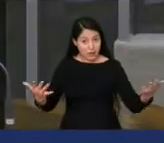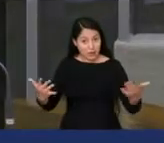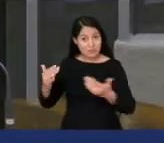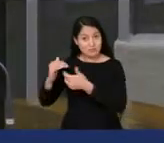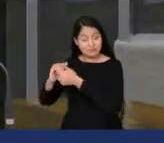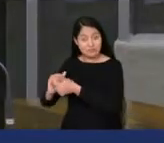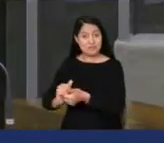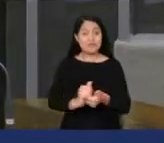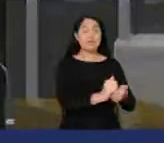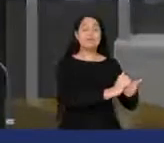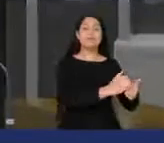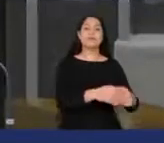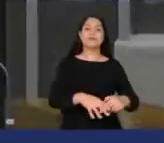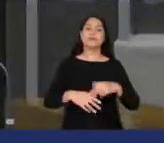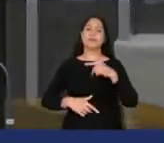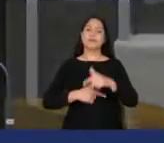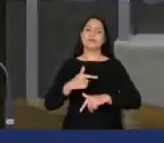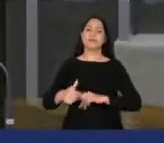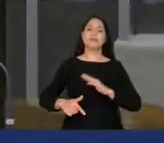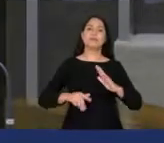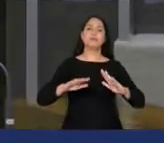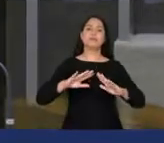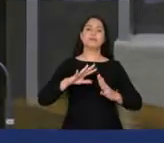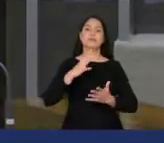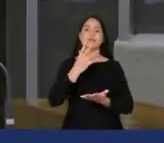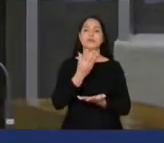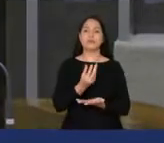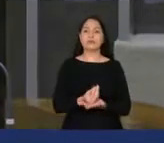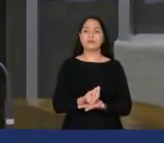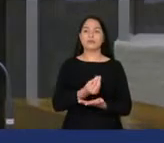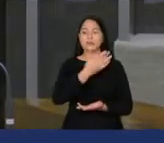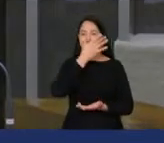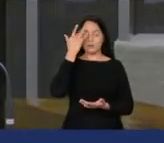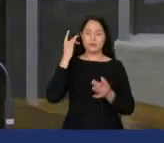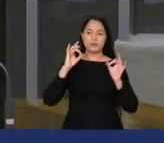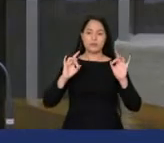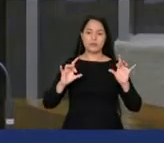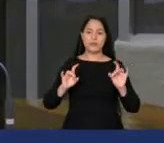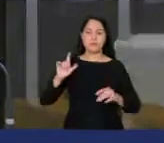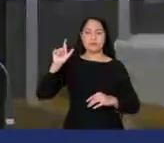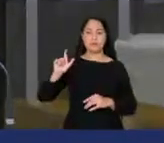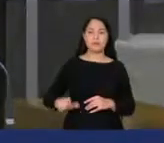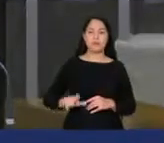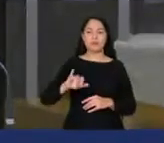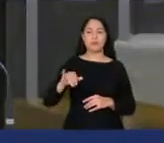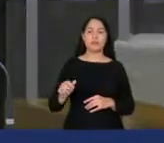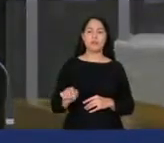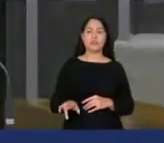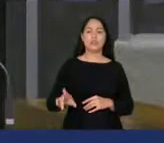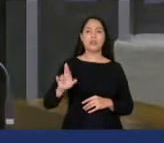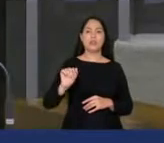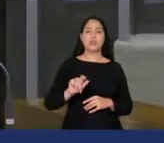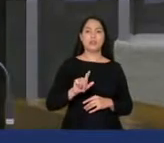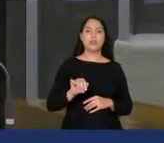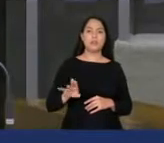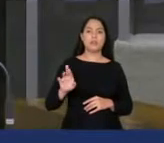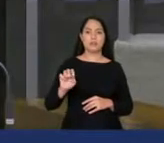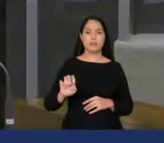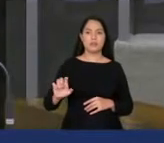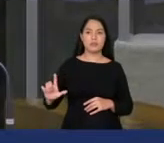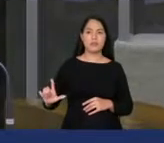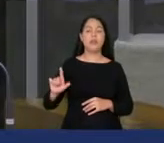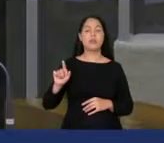do centro, na pessoa da conselheira Jandira Gabriel, filha do mestre Gabriel e da mestre